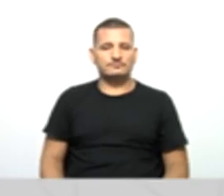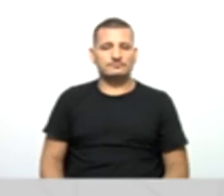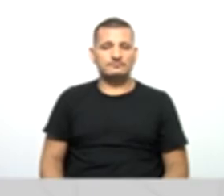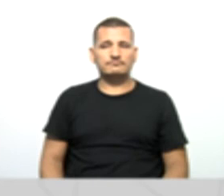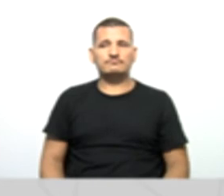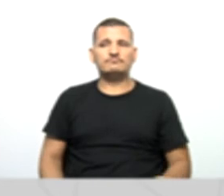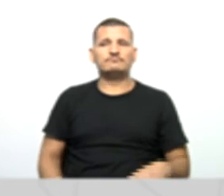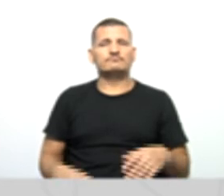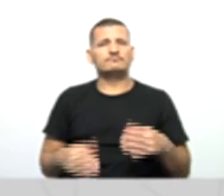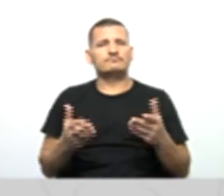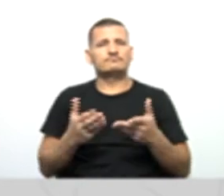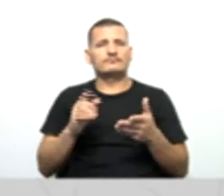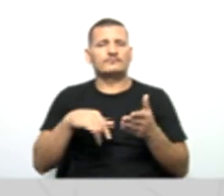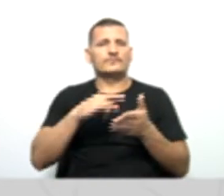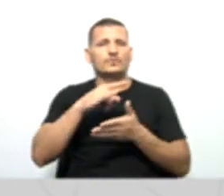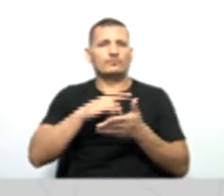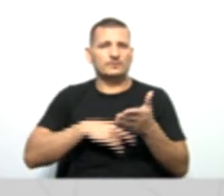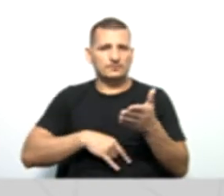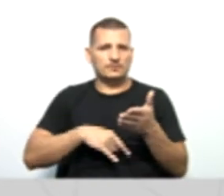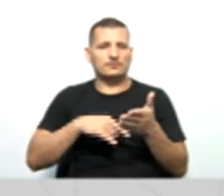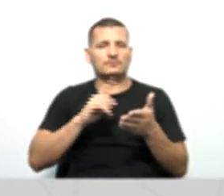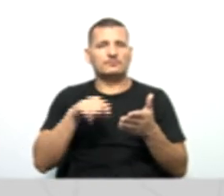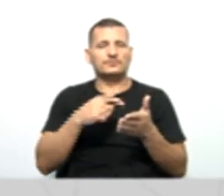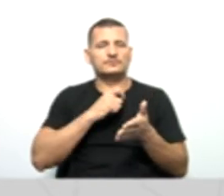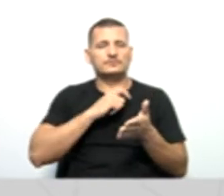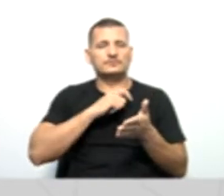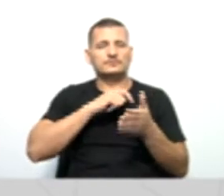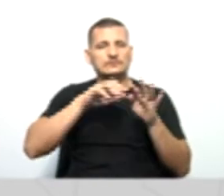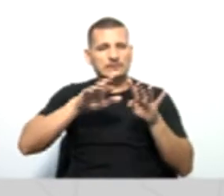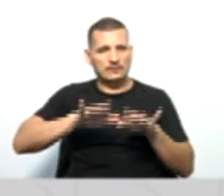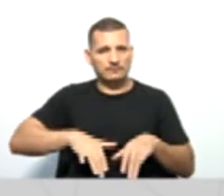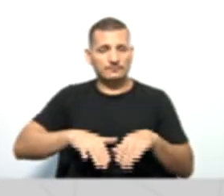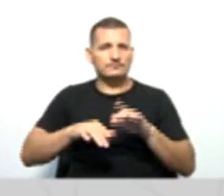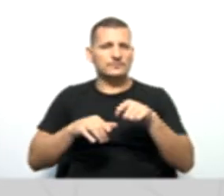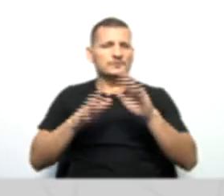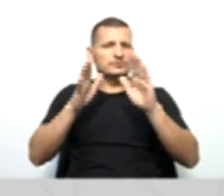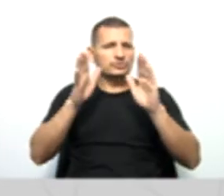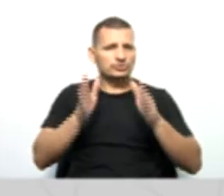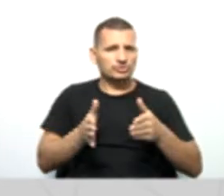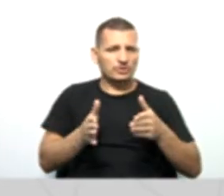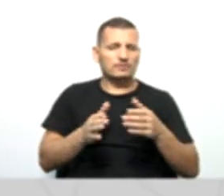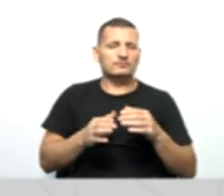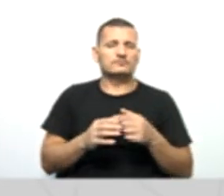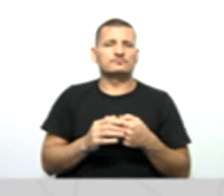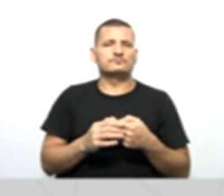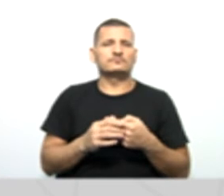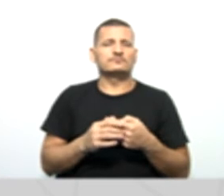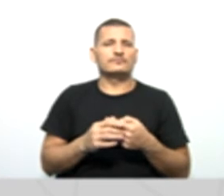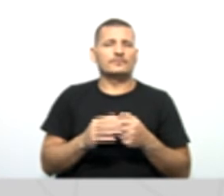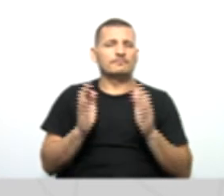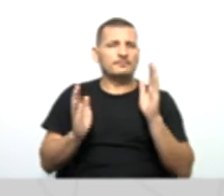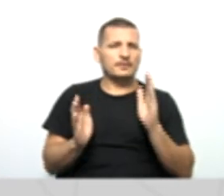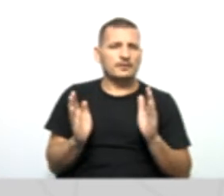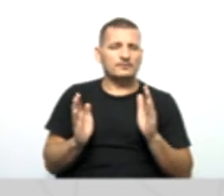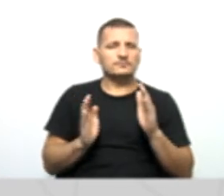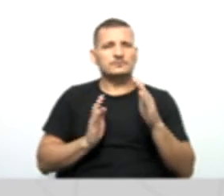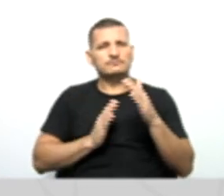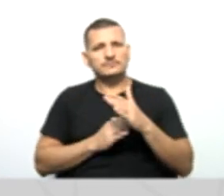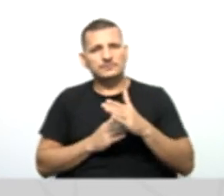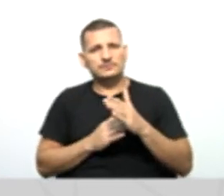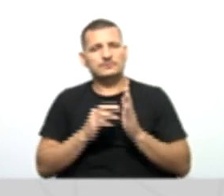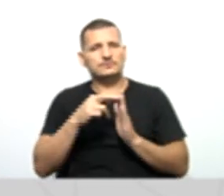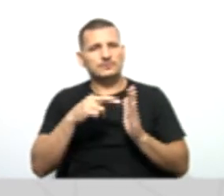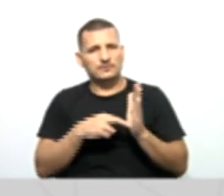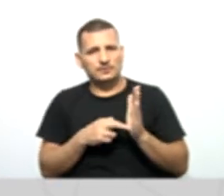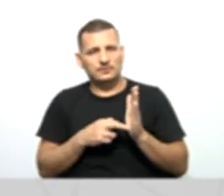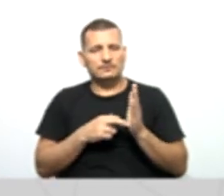é documentar e escrever. Depois que você já alinhou expectativas, levantou premissas, prazos, limites, critérios,